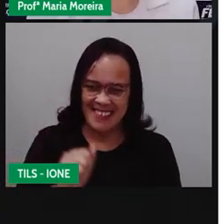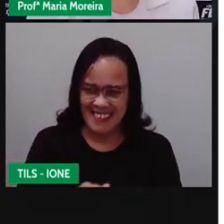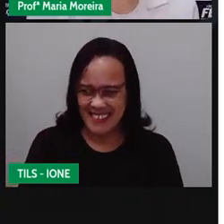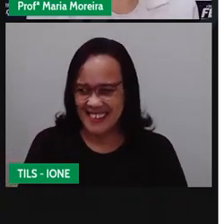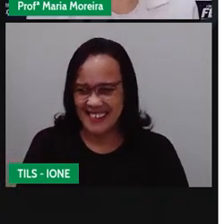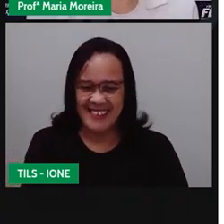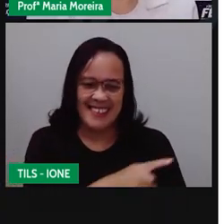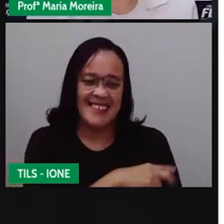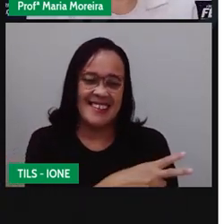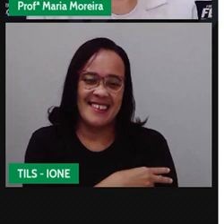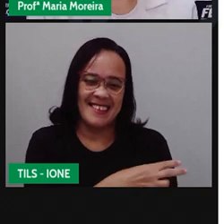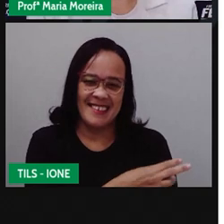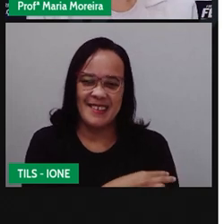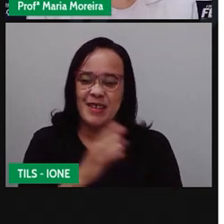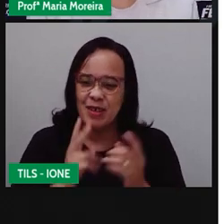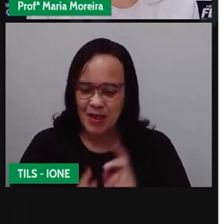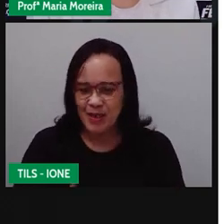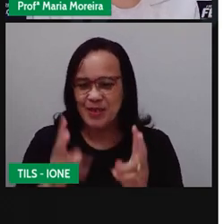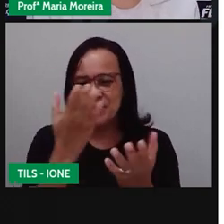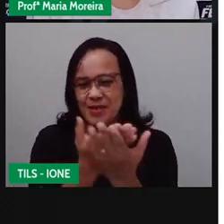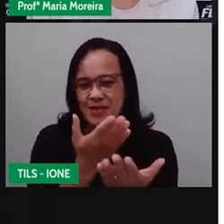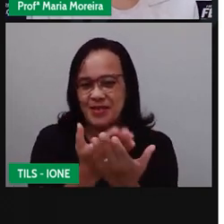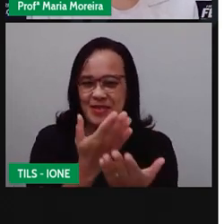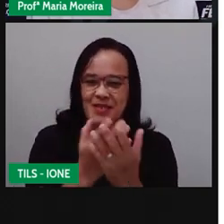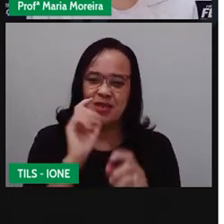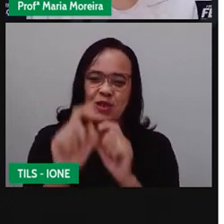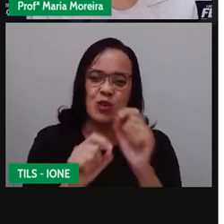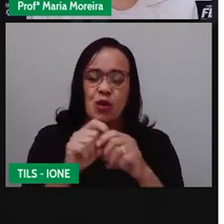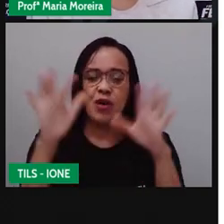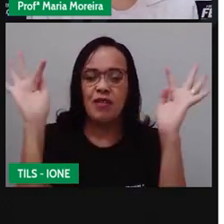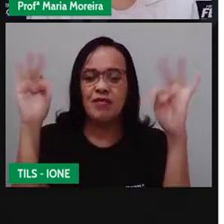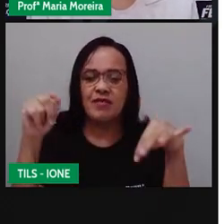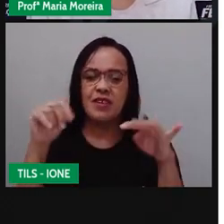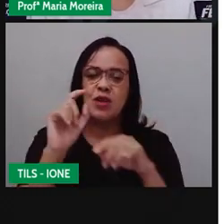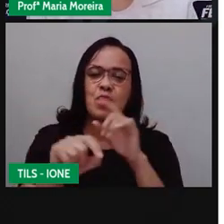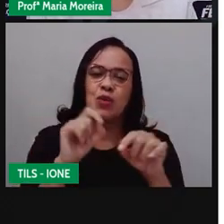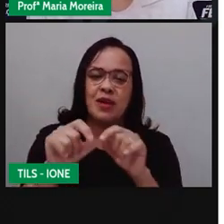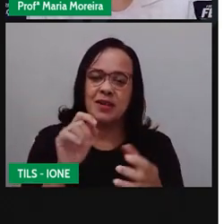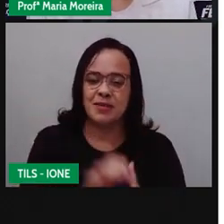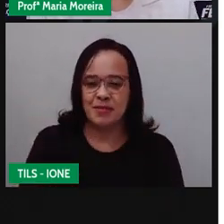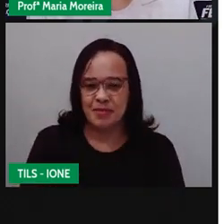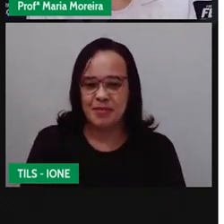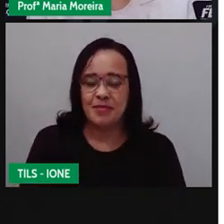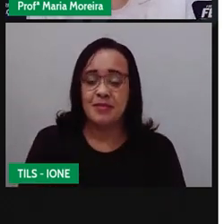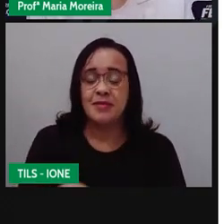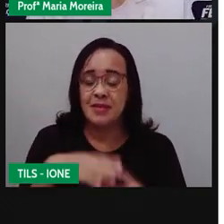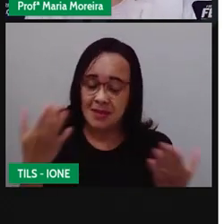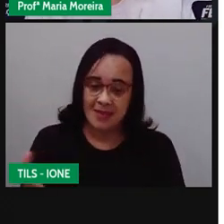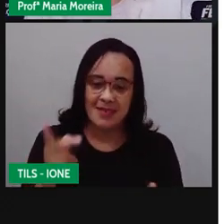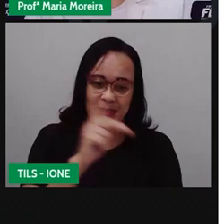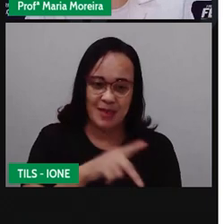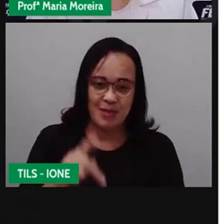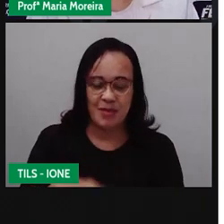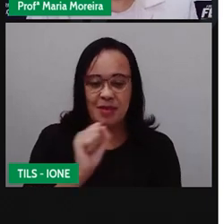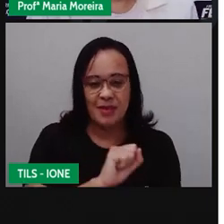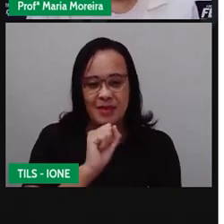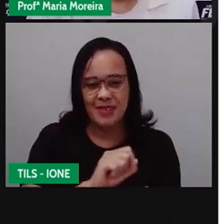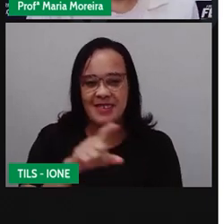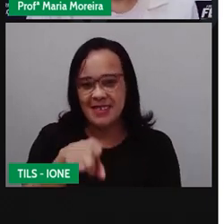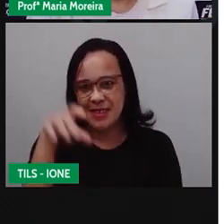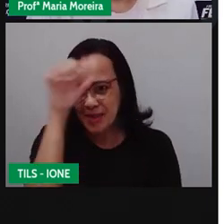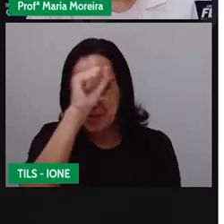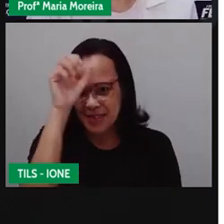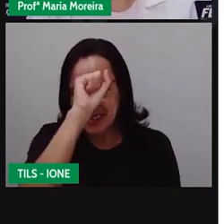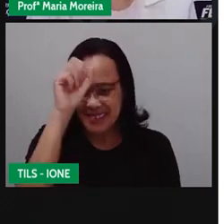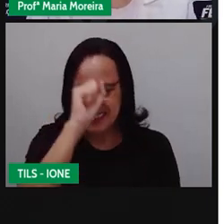Vamos continuar a nossa aula e vamos aí para o nosso finalzinho. A Pró espera que vocês tenham aprendido, né, os nossos princípios